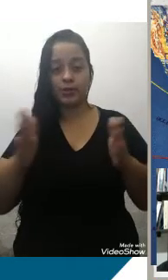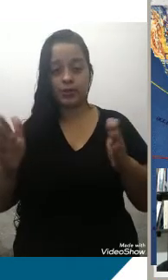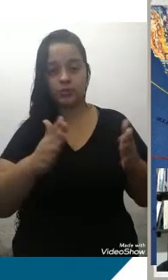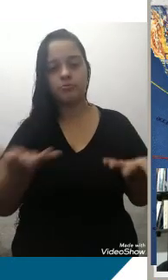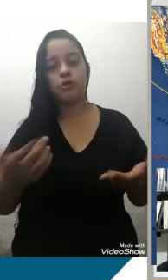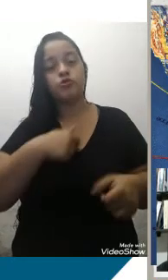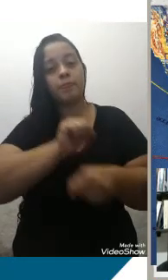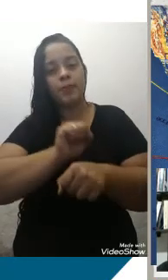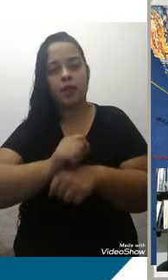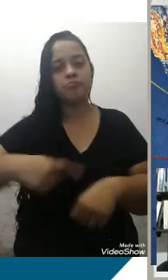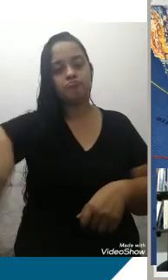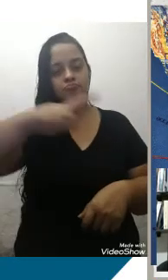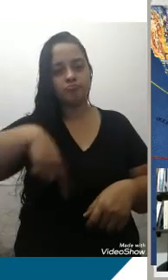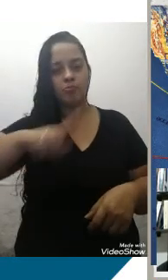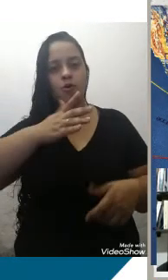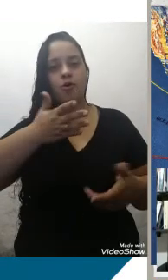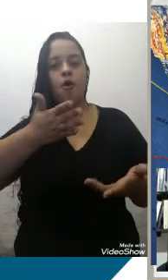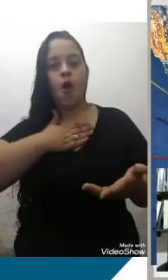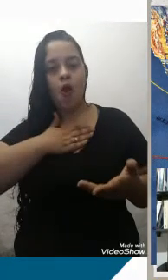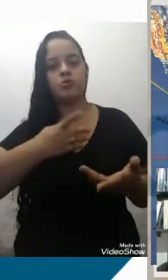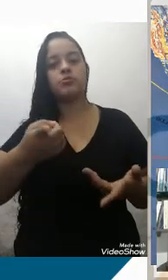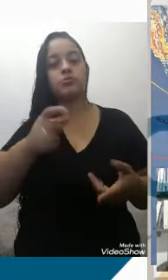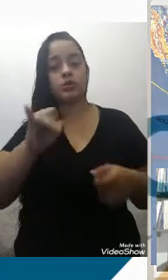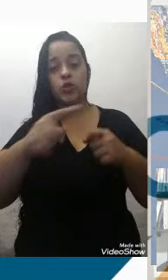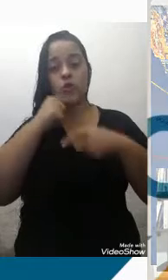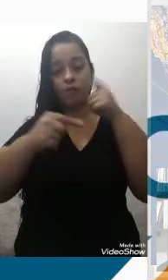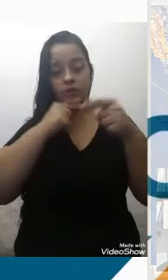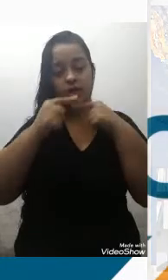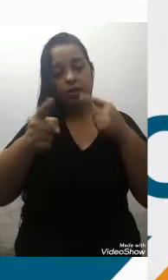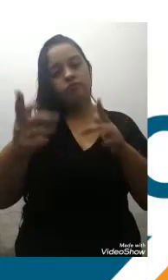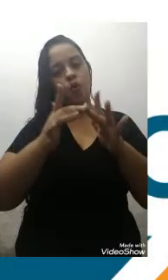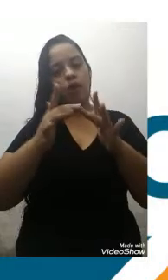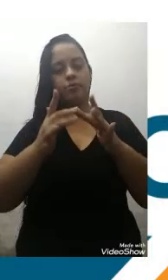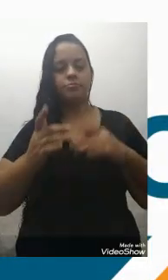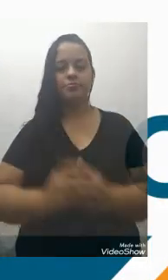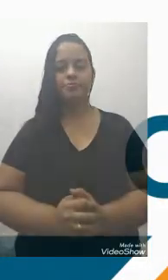Espero ter contribuído de certa forma e qualquer dúvida, entre em contato.